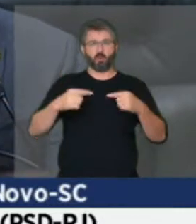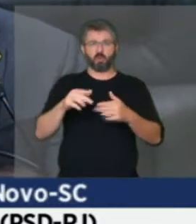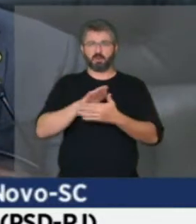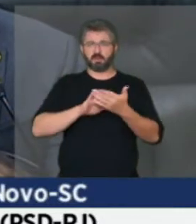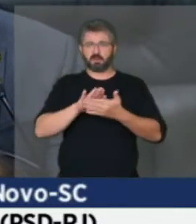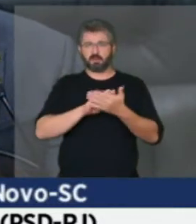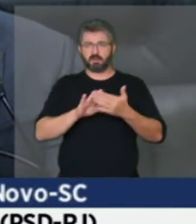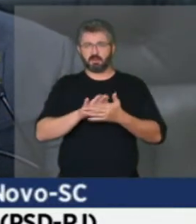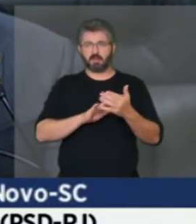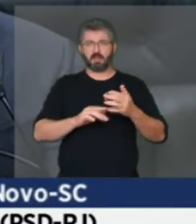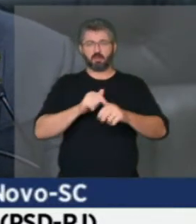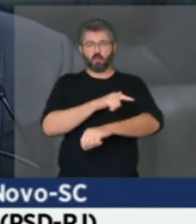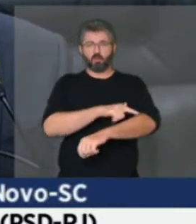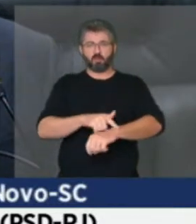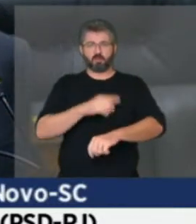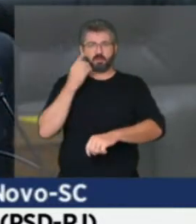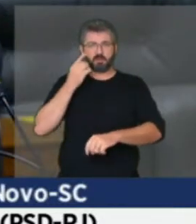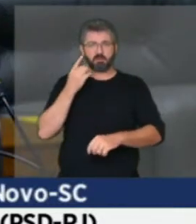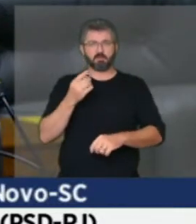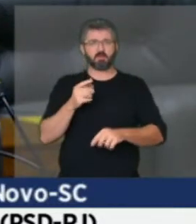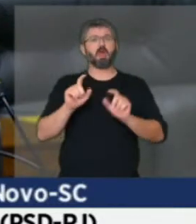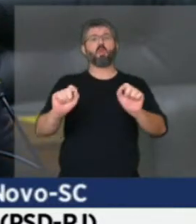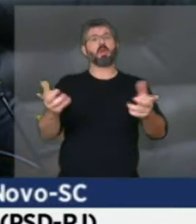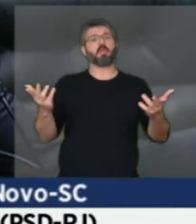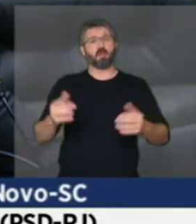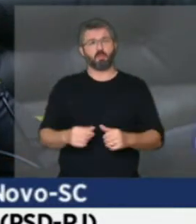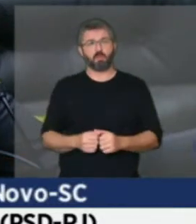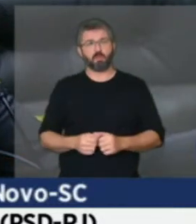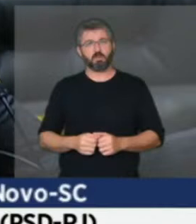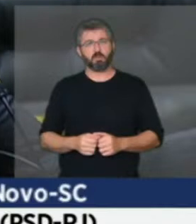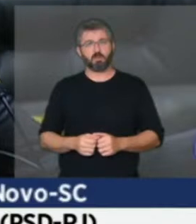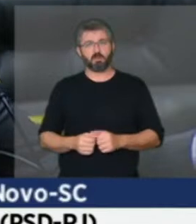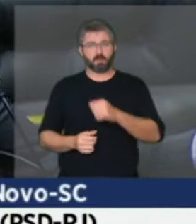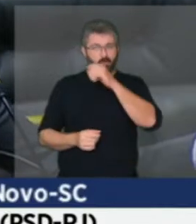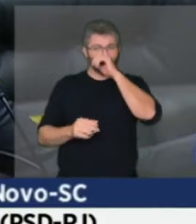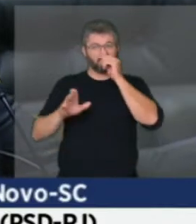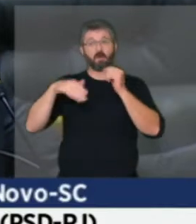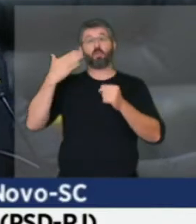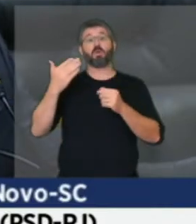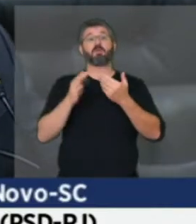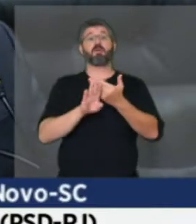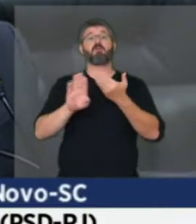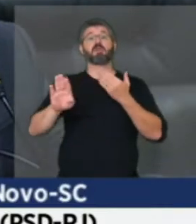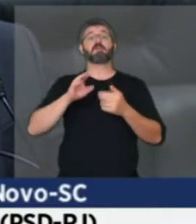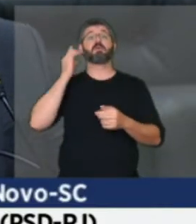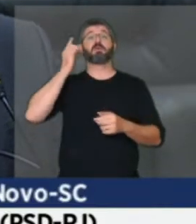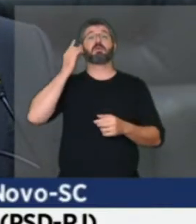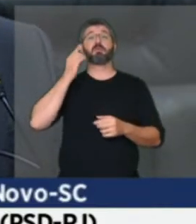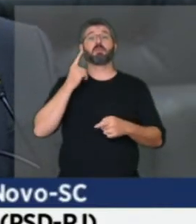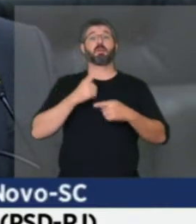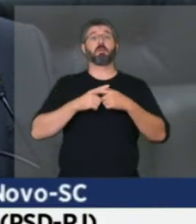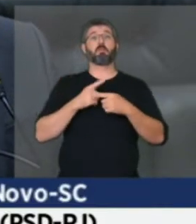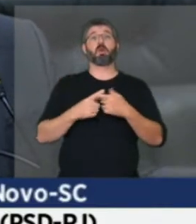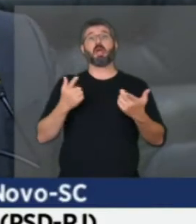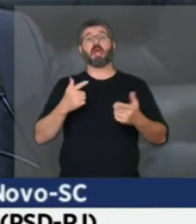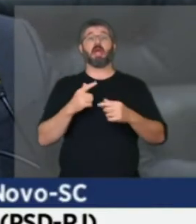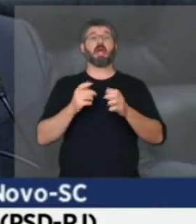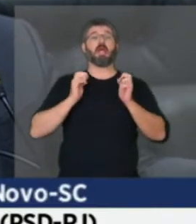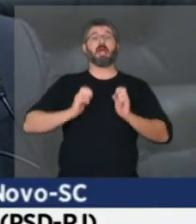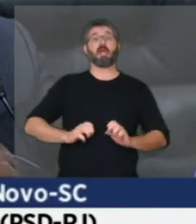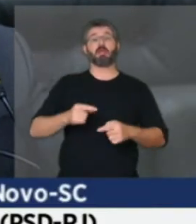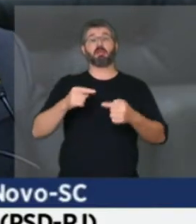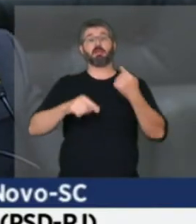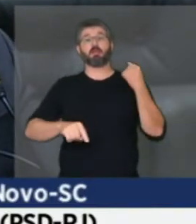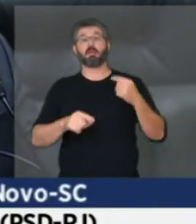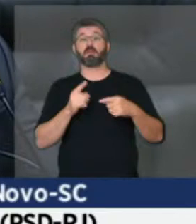caracteriza como decoro parlamentar, o que é? Quando vamos afastar ou caçar um parlamentar por falta de decoro, se não